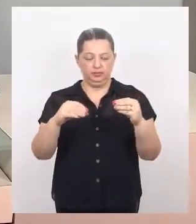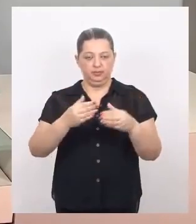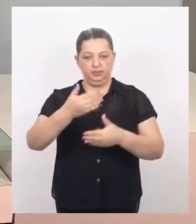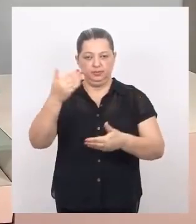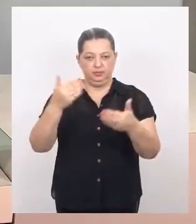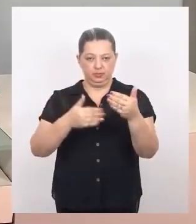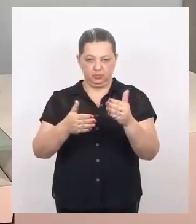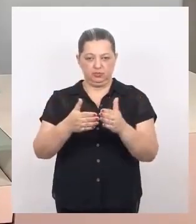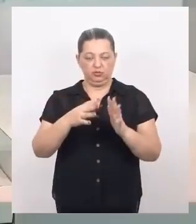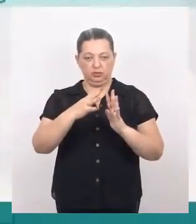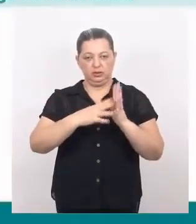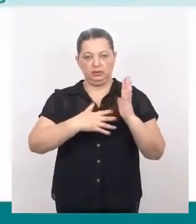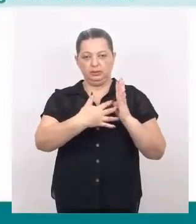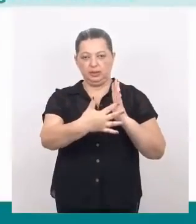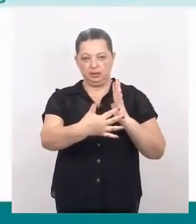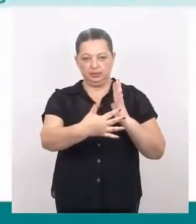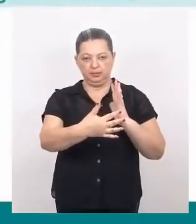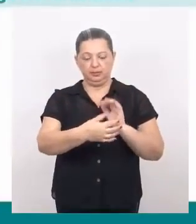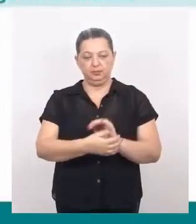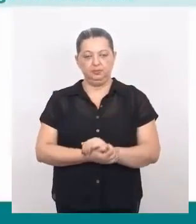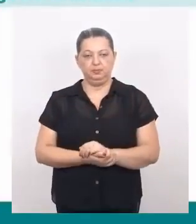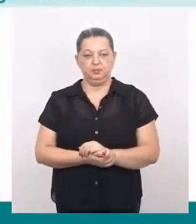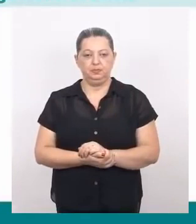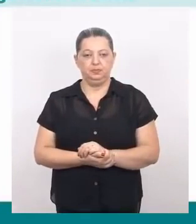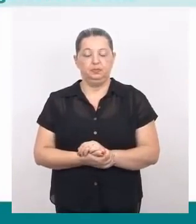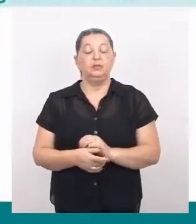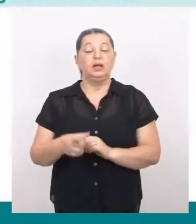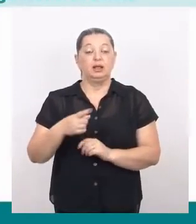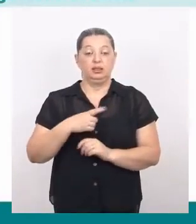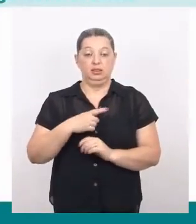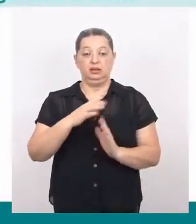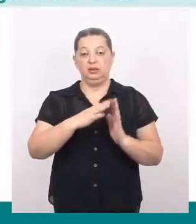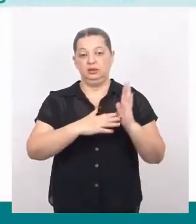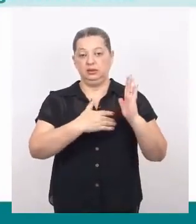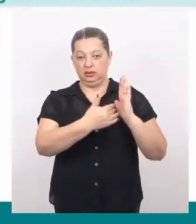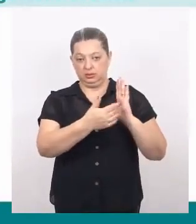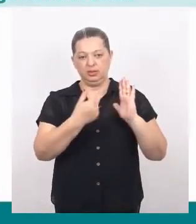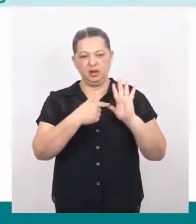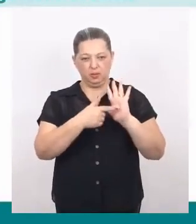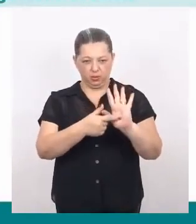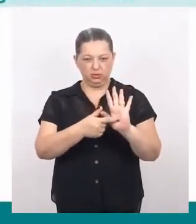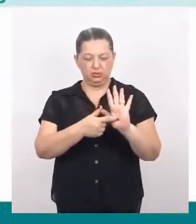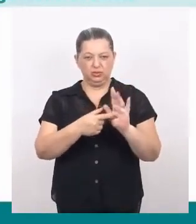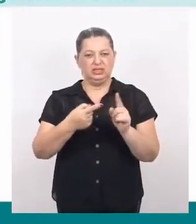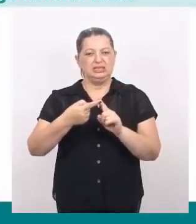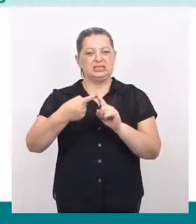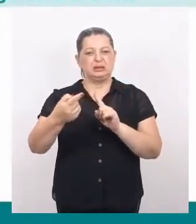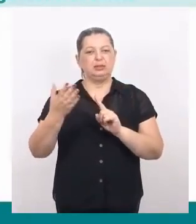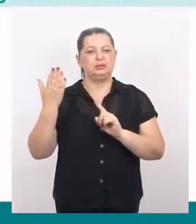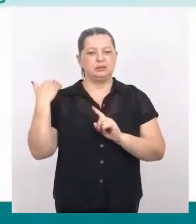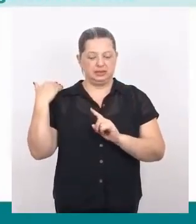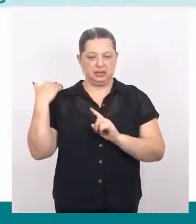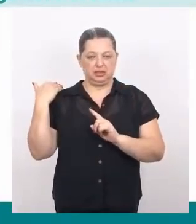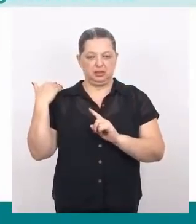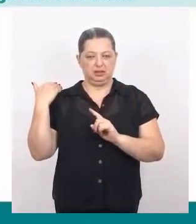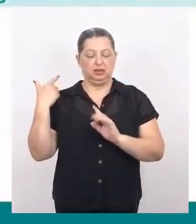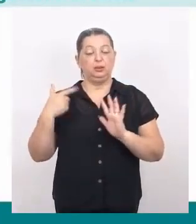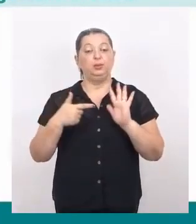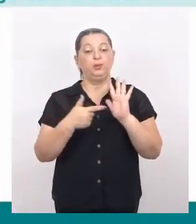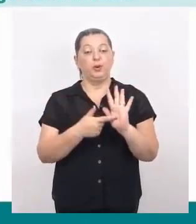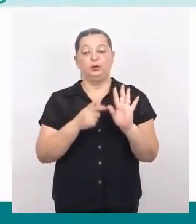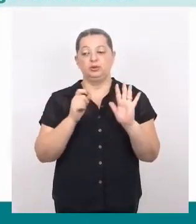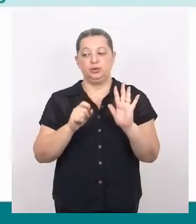tabelinha? A gente tem aqui essa tabela que a gente mostrou para vocês na semana passada, que traz